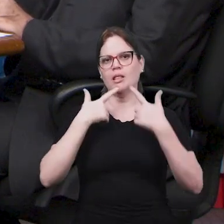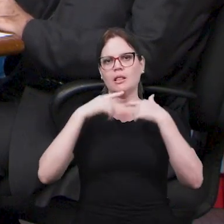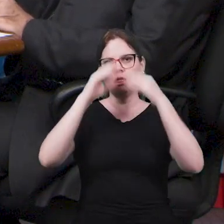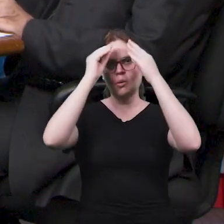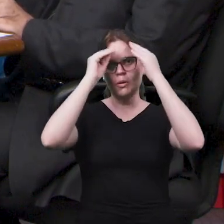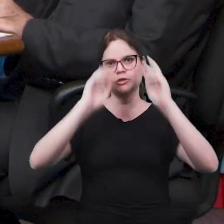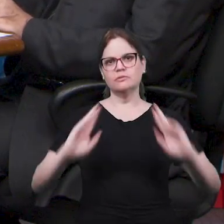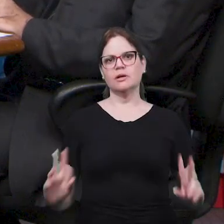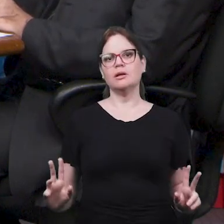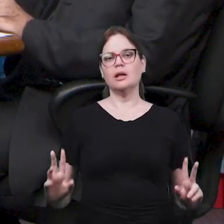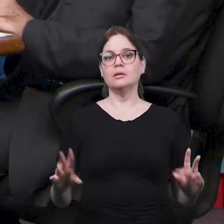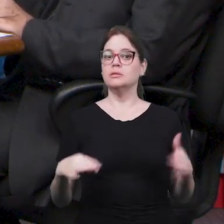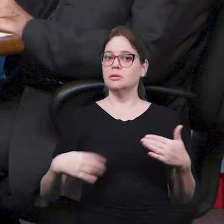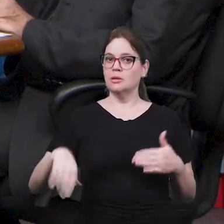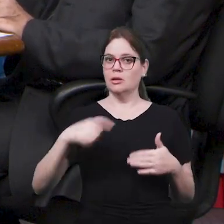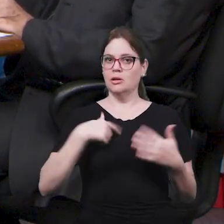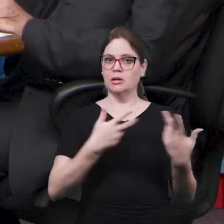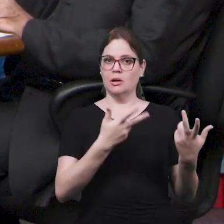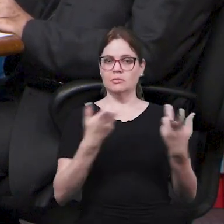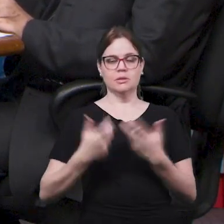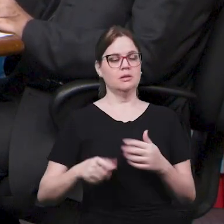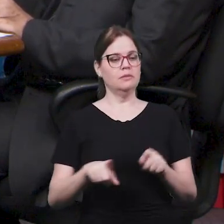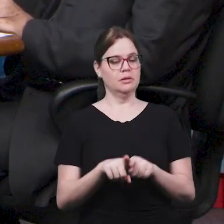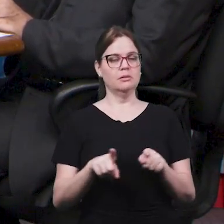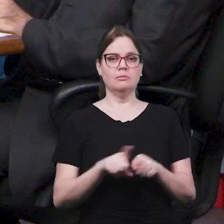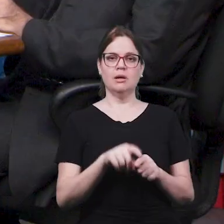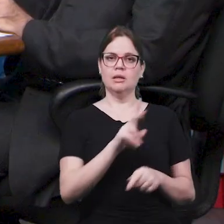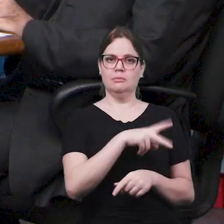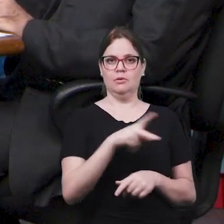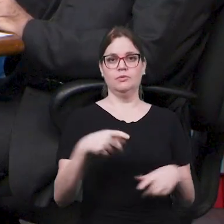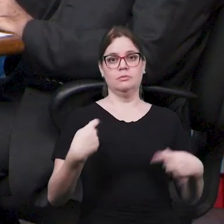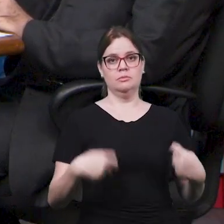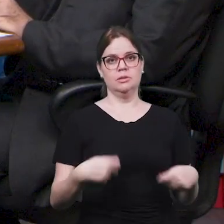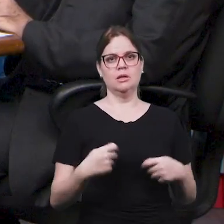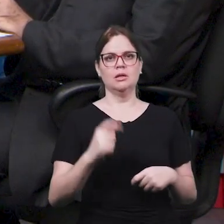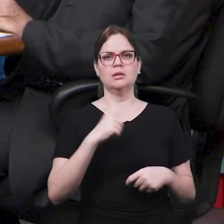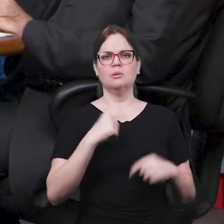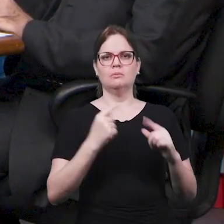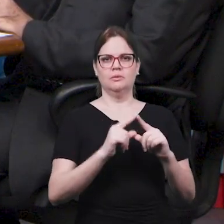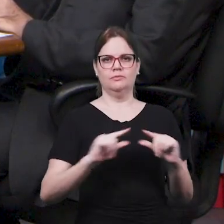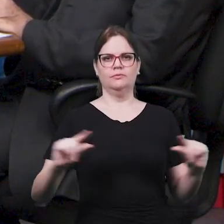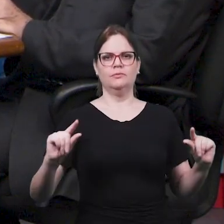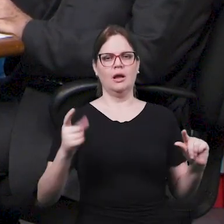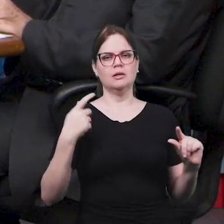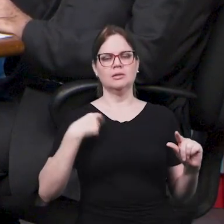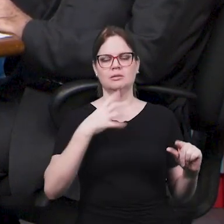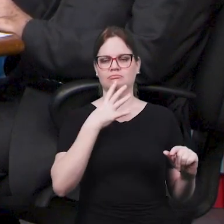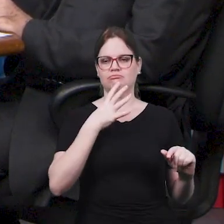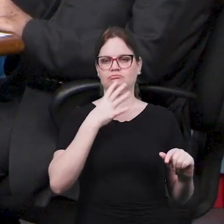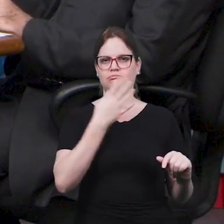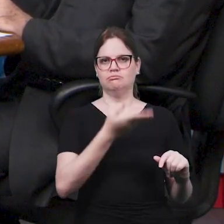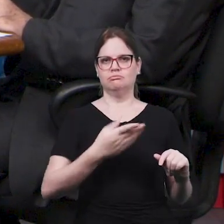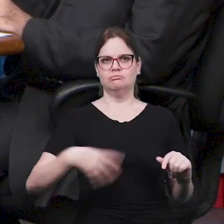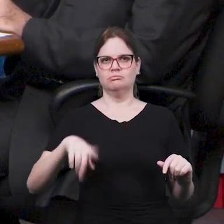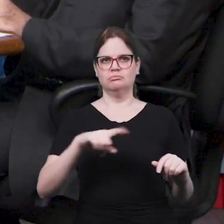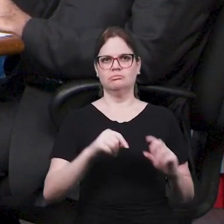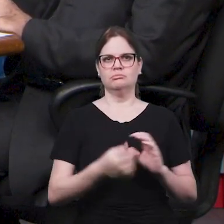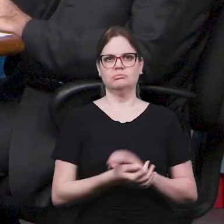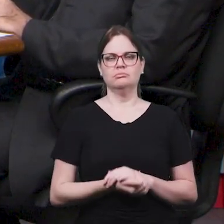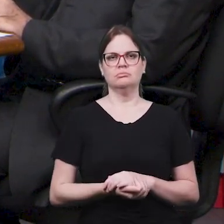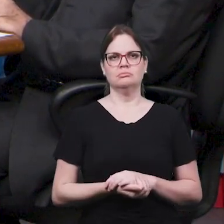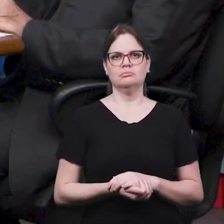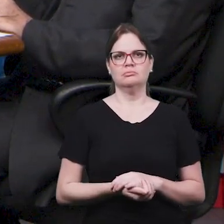um aspecto que a igreja quer ver na professora. Existe até uma expressão, eu vou usar aqui porque é uma expressão muito conhecida, né?